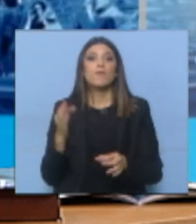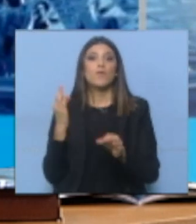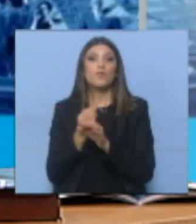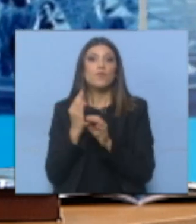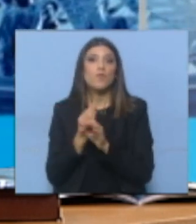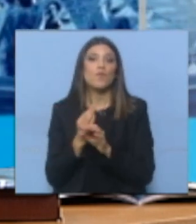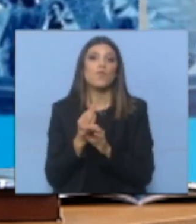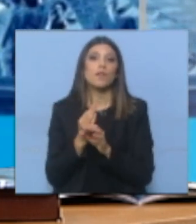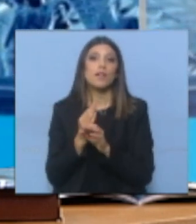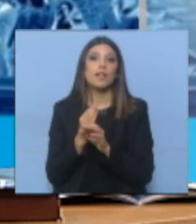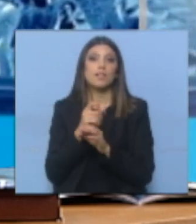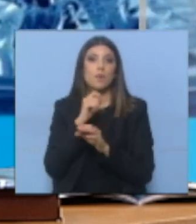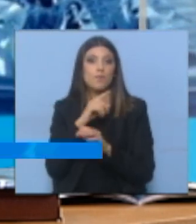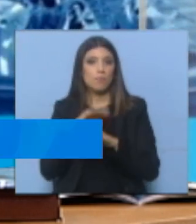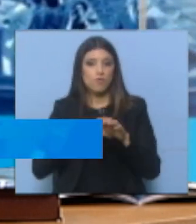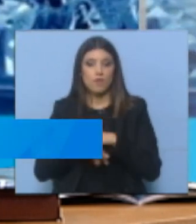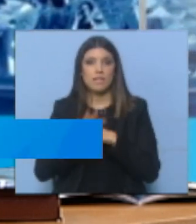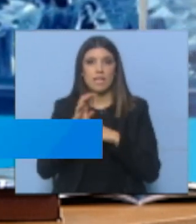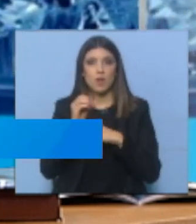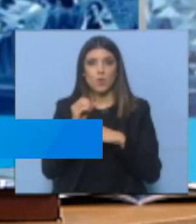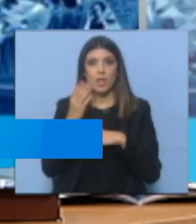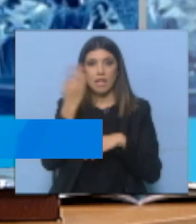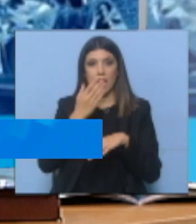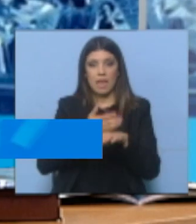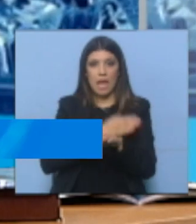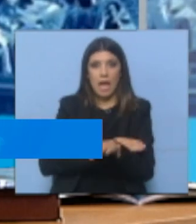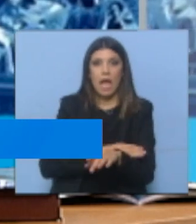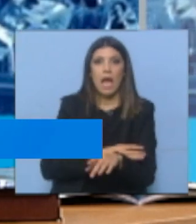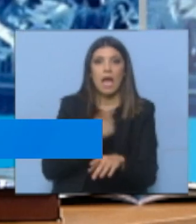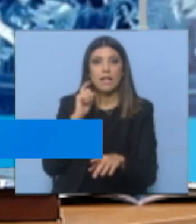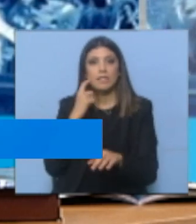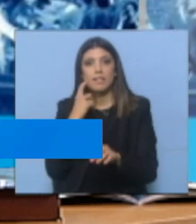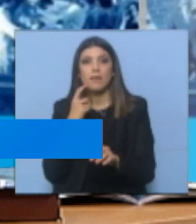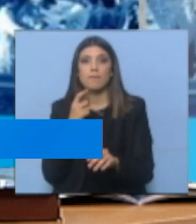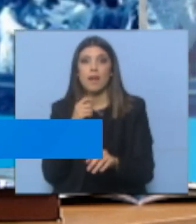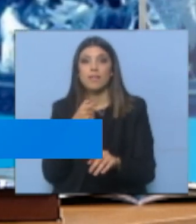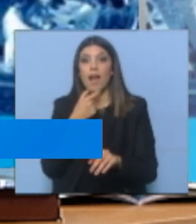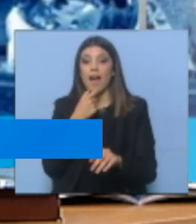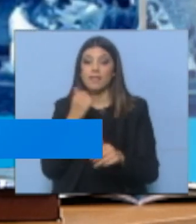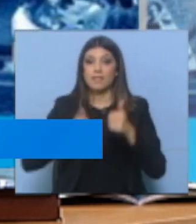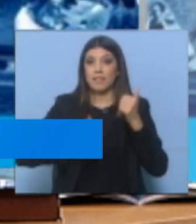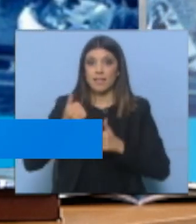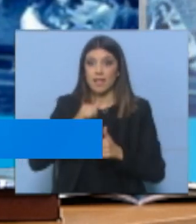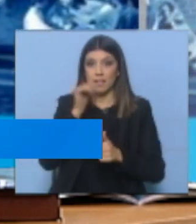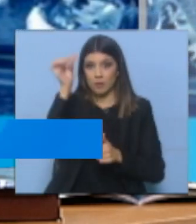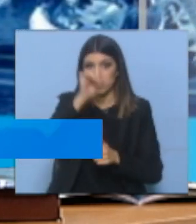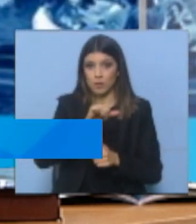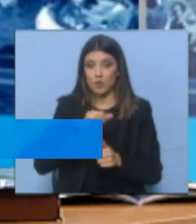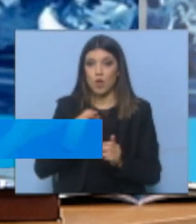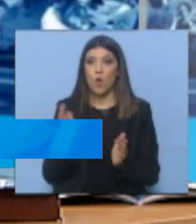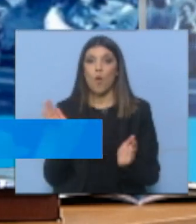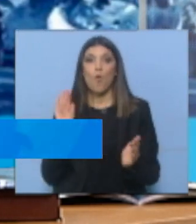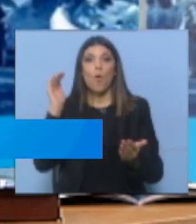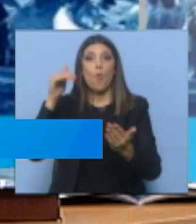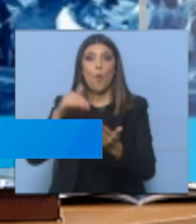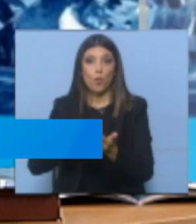disse que podemos fazer durante a Quaresma com batizados ou com candidatos ao sacramento de iniciação cristã, e um último com os 5 passos da